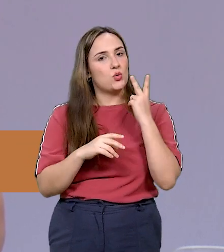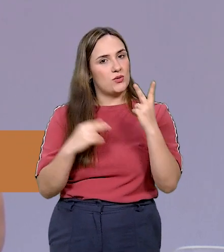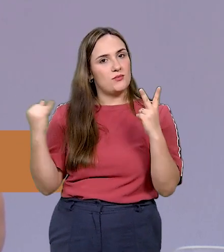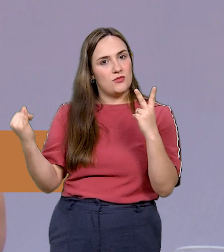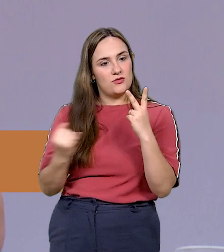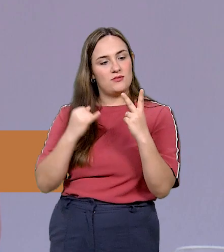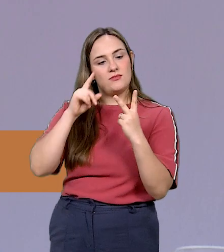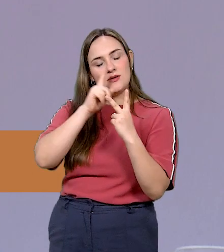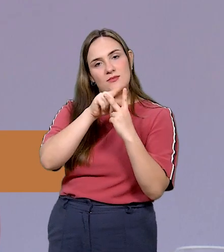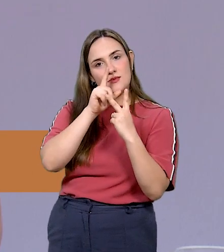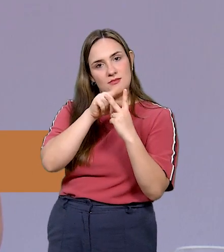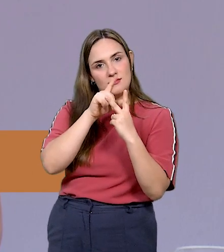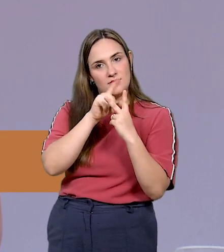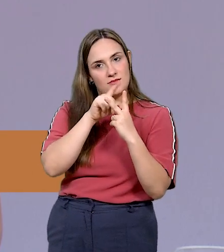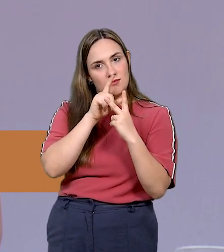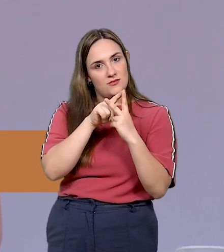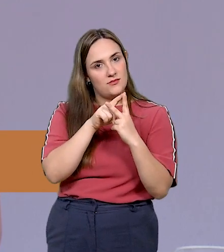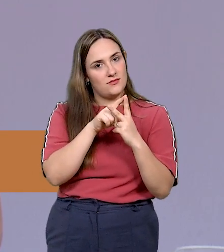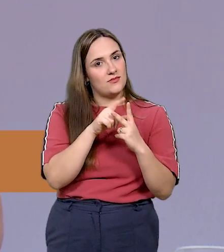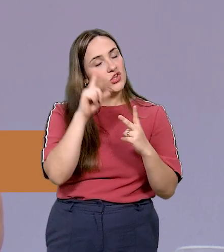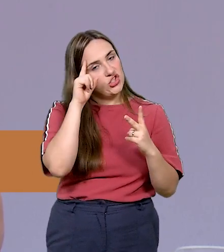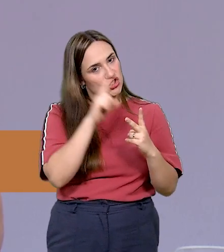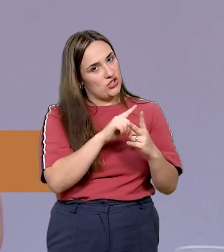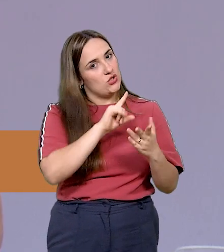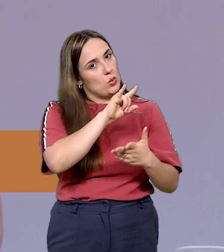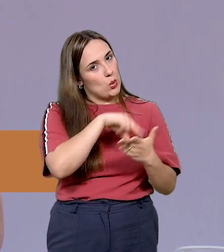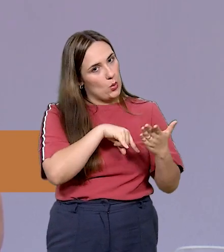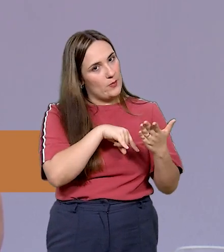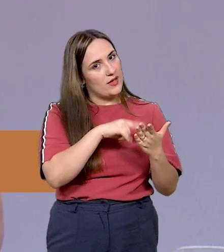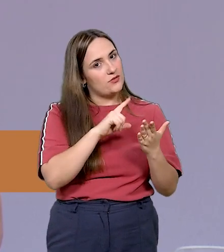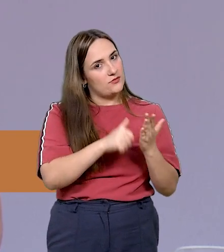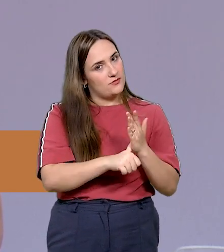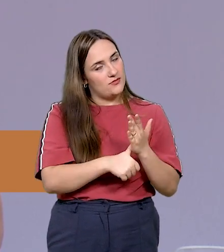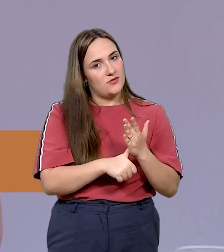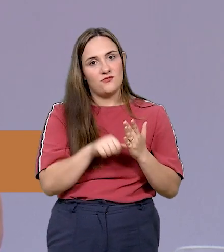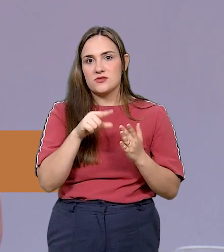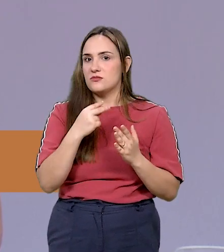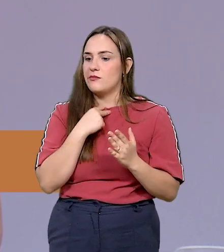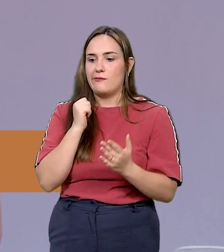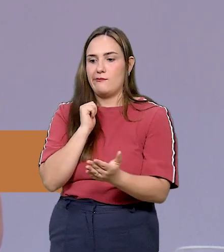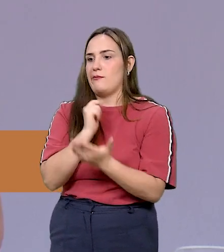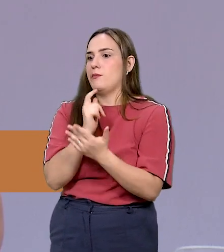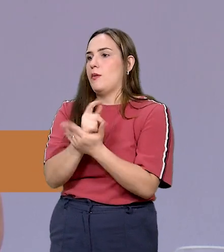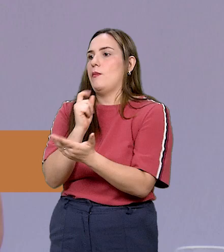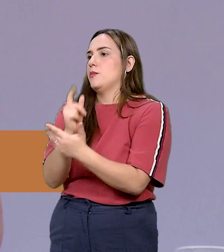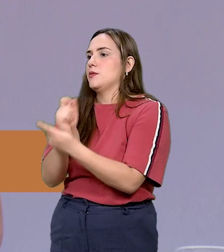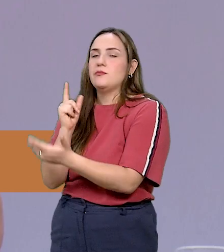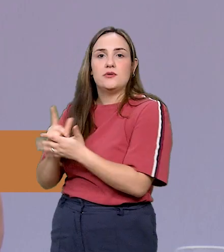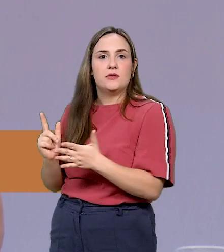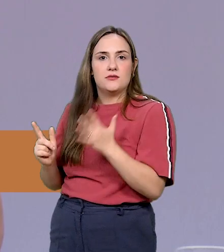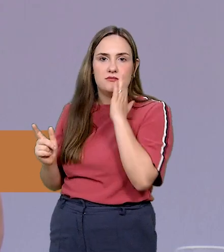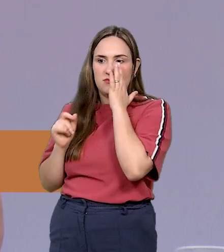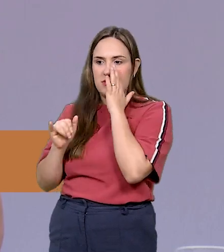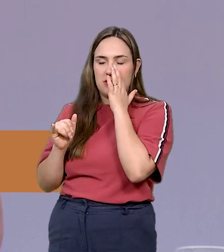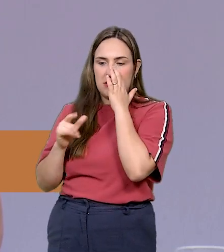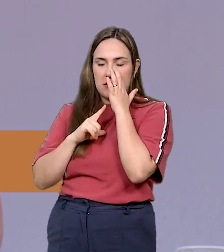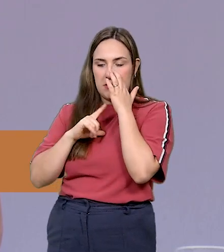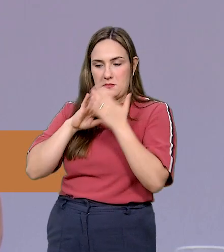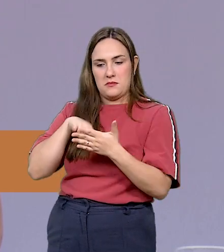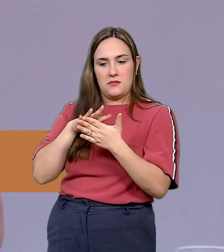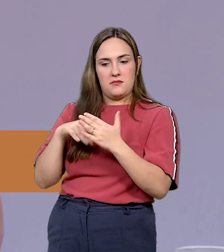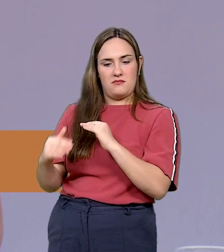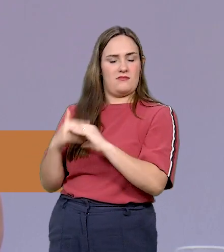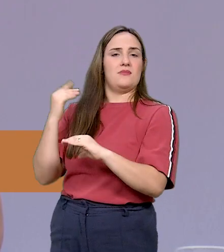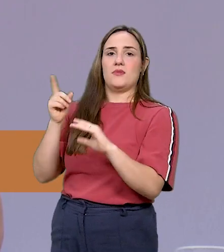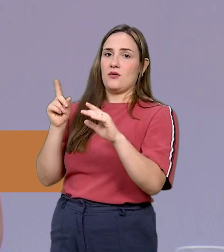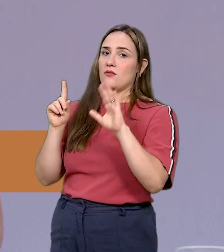duas importantes. A primeira, datar documentos, e a segunda, nunca já saia pagando algum